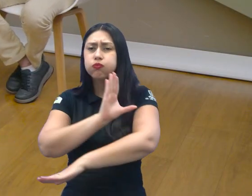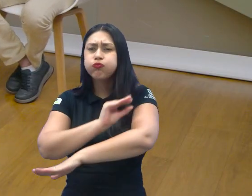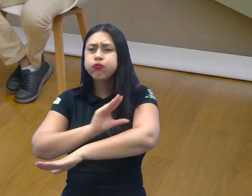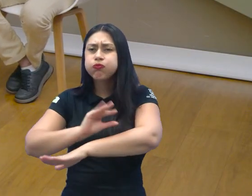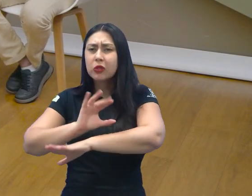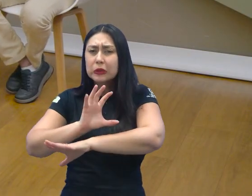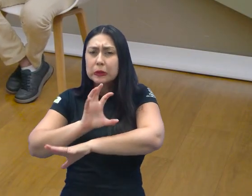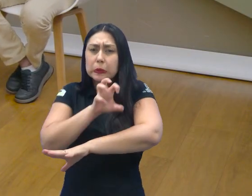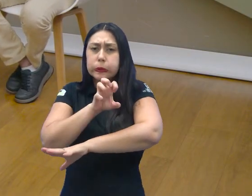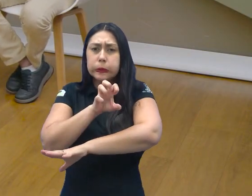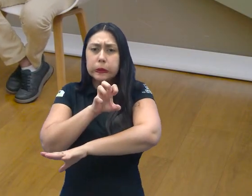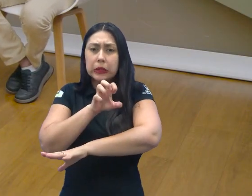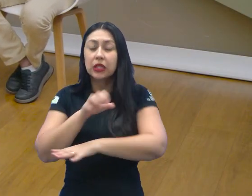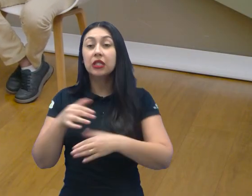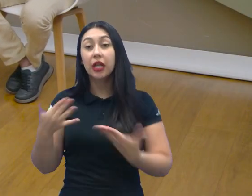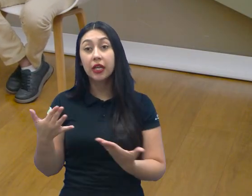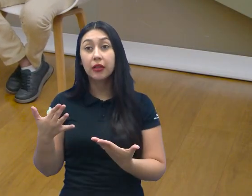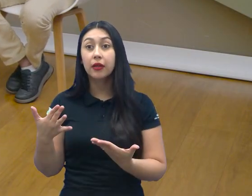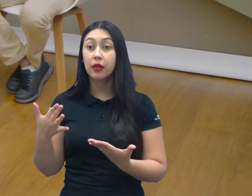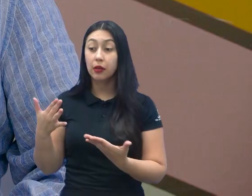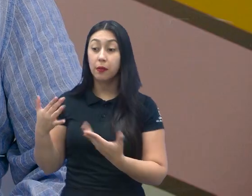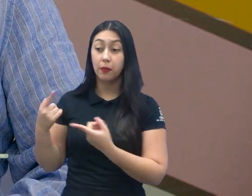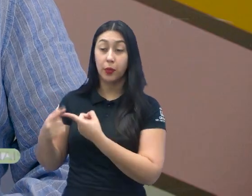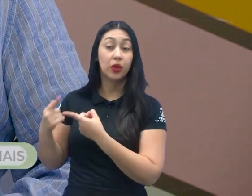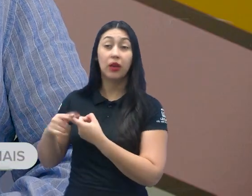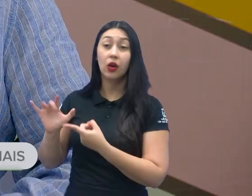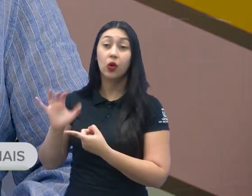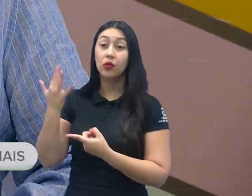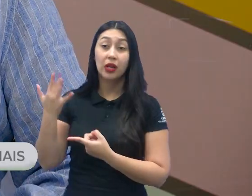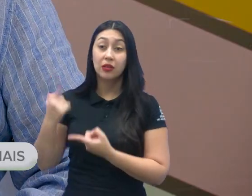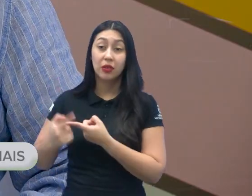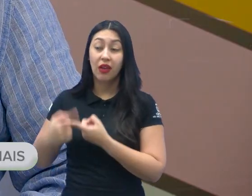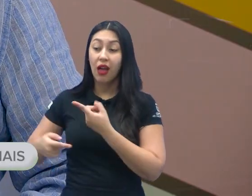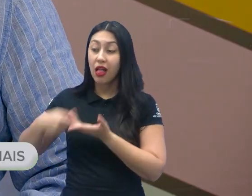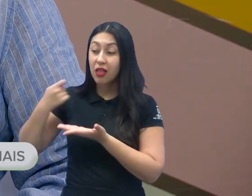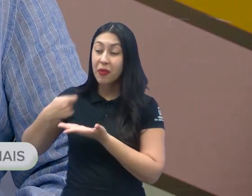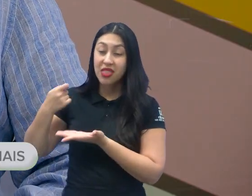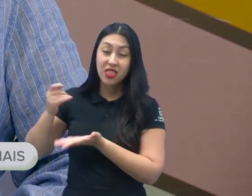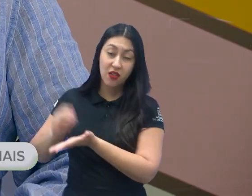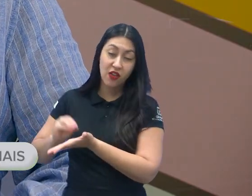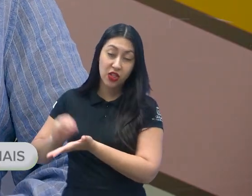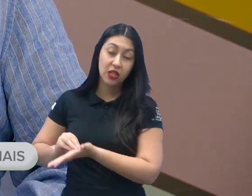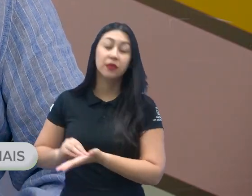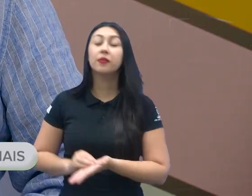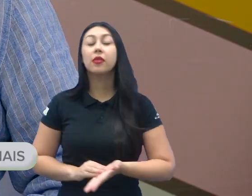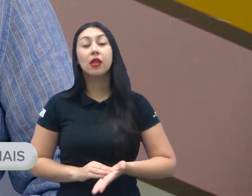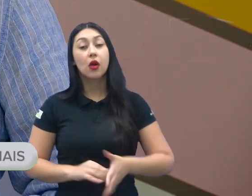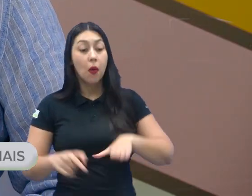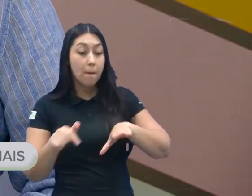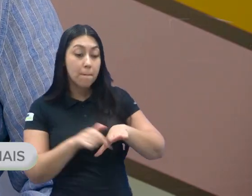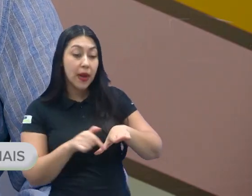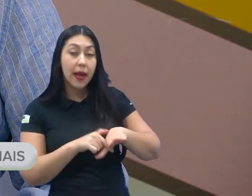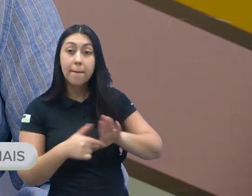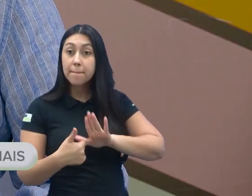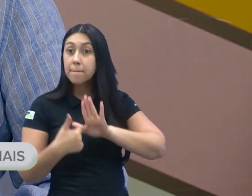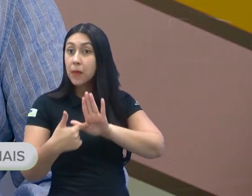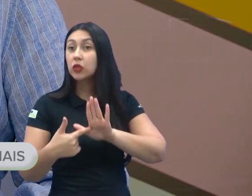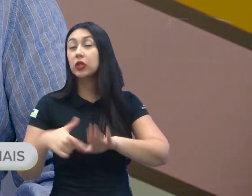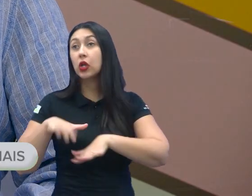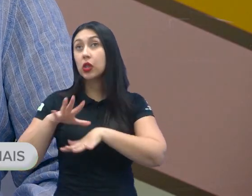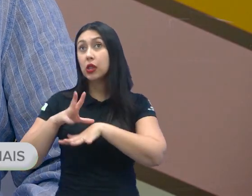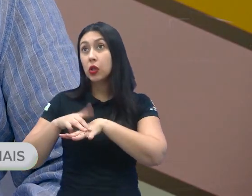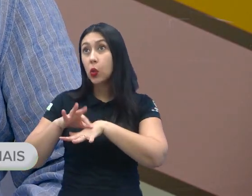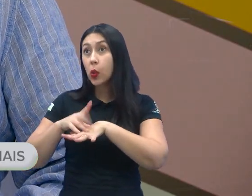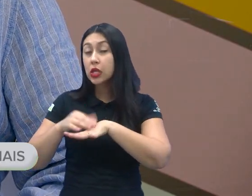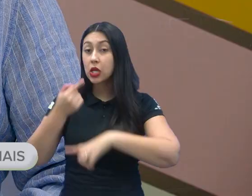uma deficiência alimentar. Os pés podem te avisar doenças vasculares, doenças renais. Por exemplo,